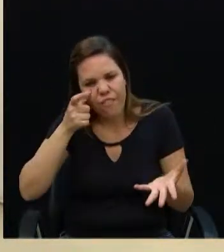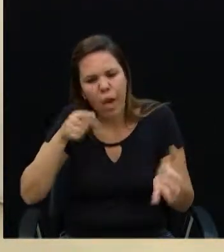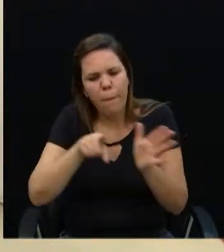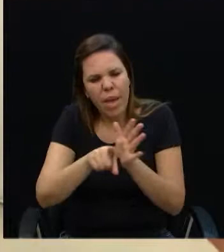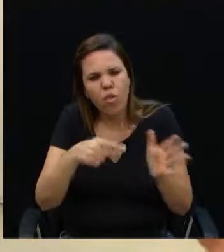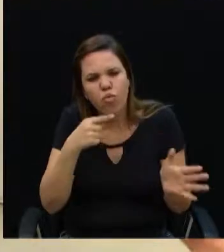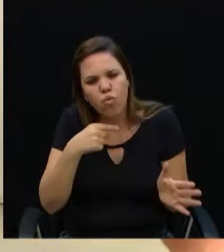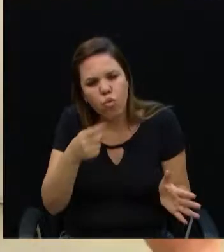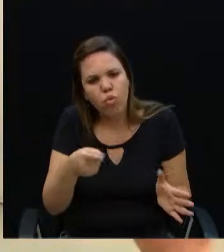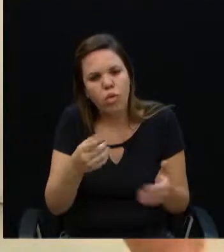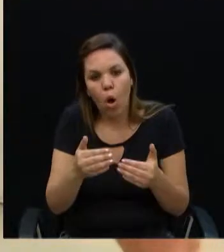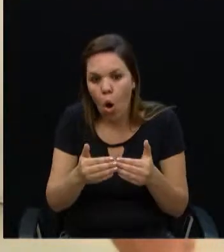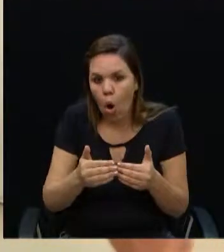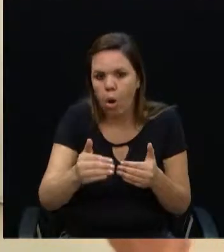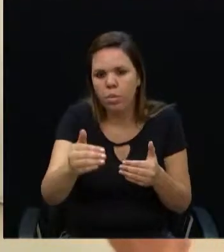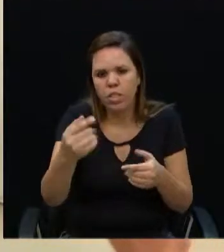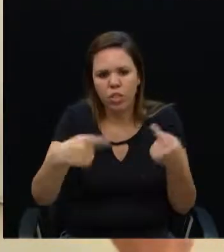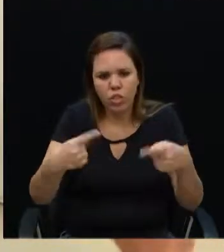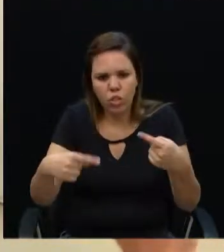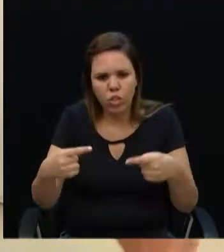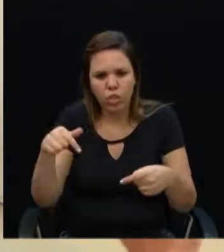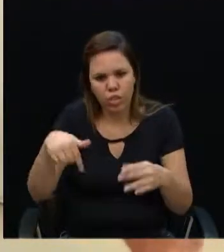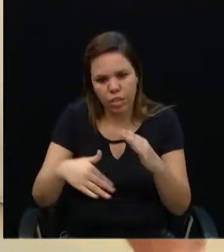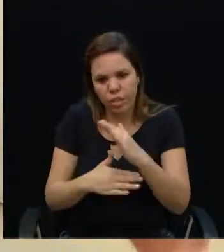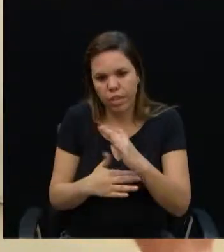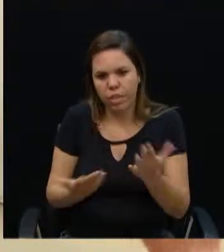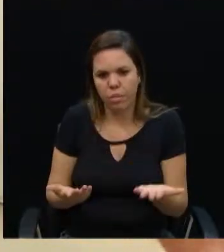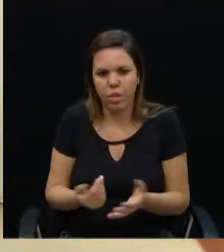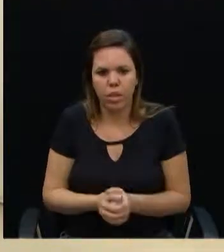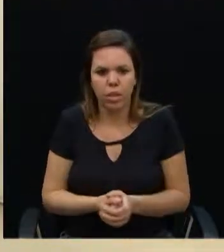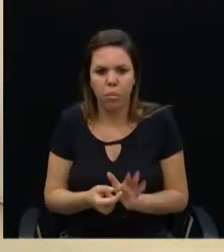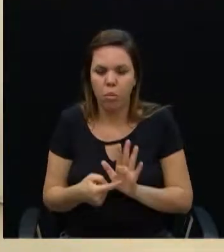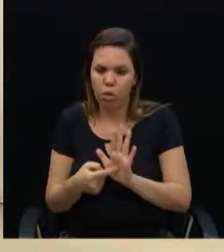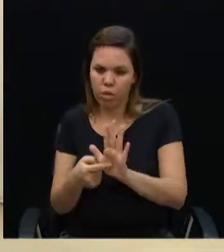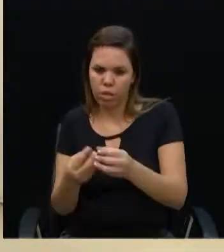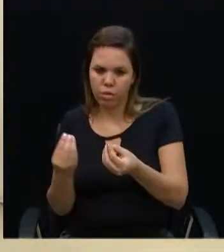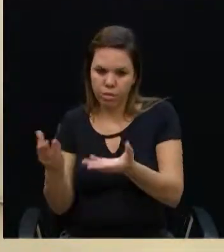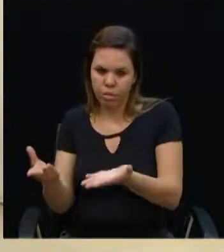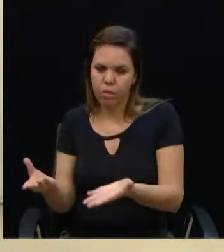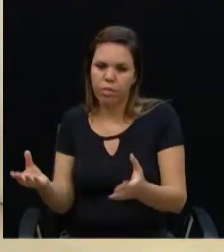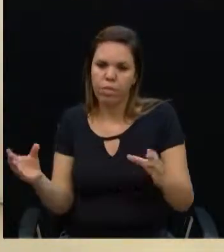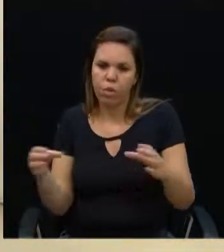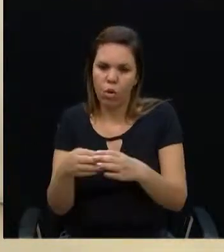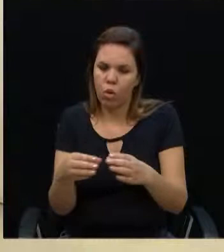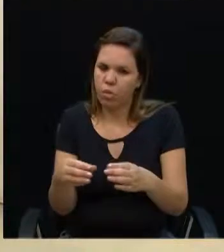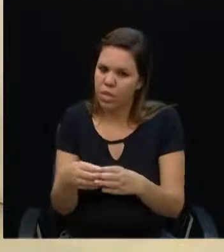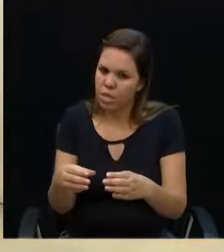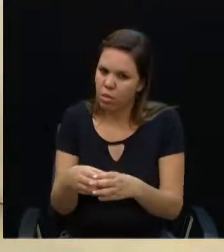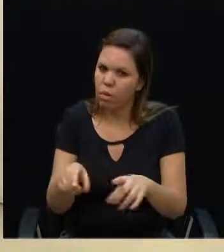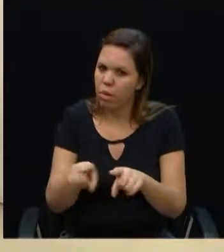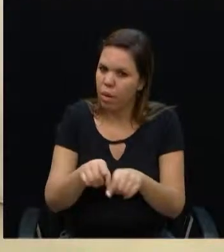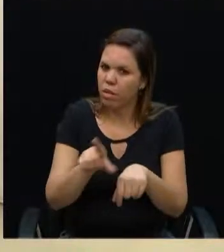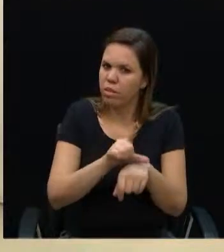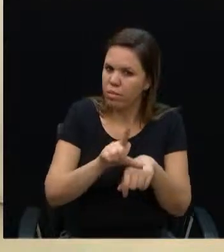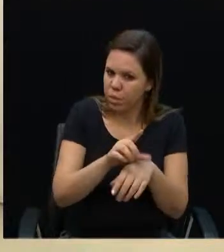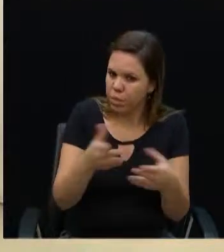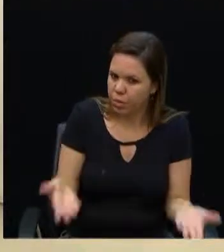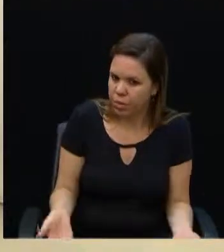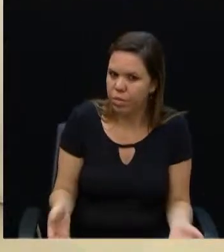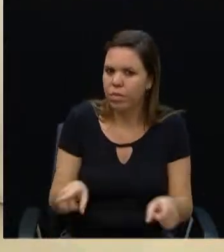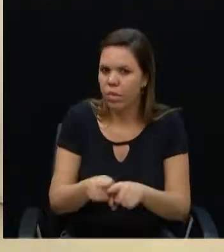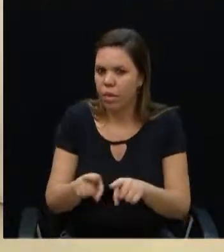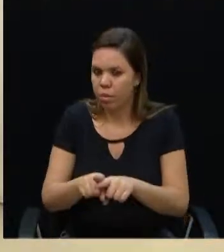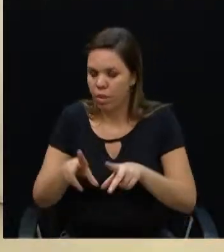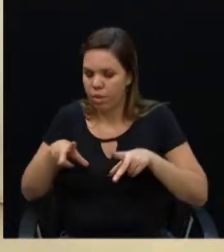e, a partir daí, iniciar um processo de discussão dentro da casa. Nós vamos passar esse projeto pela Comissão de Legalidade, passar pelas comissões